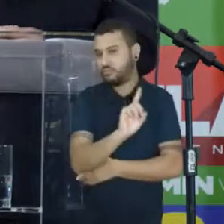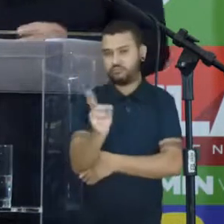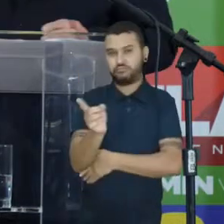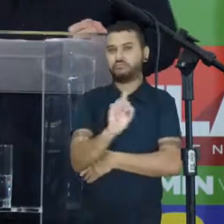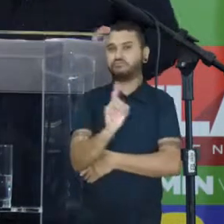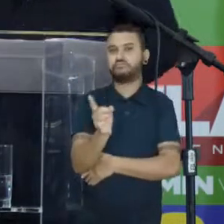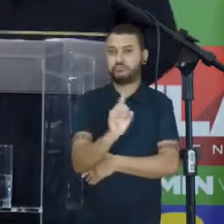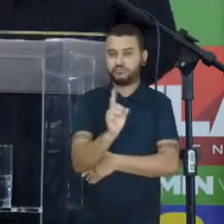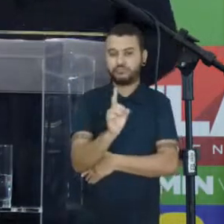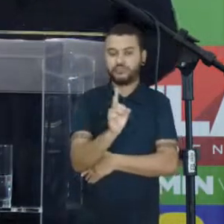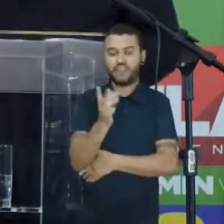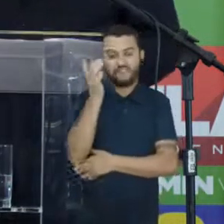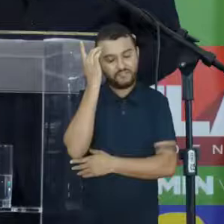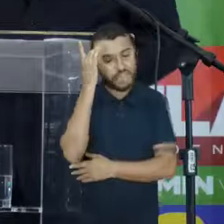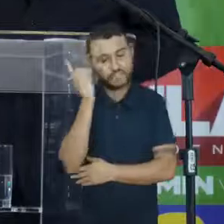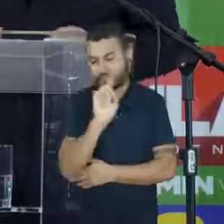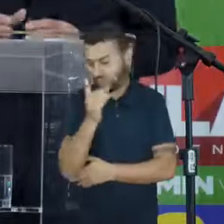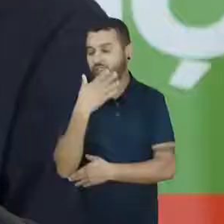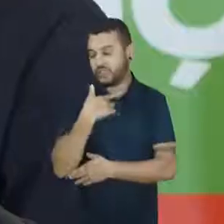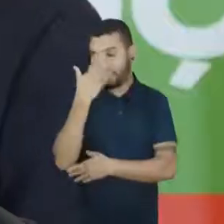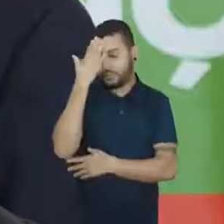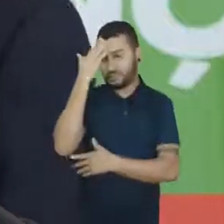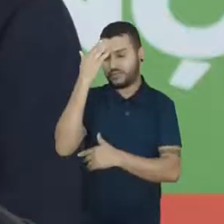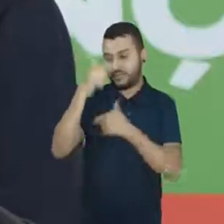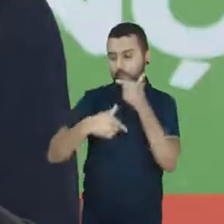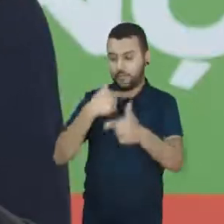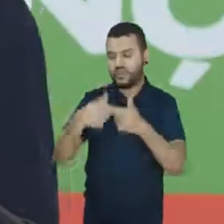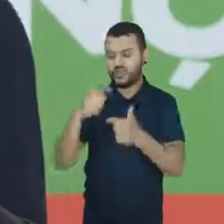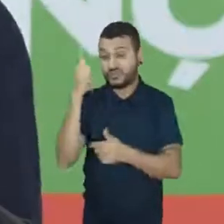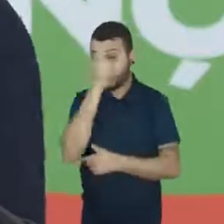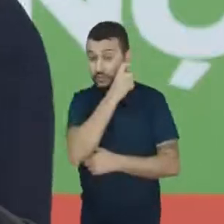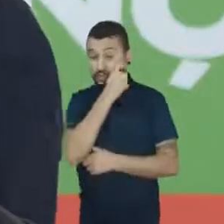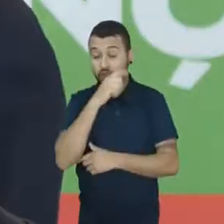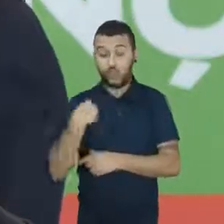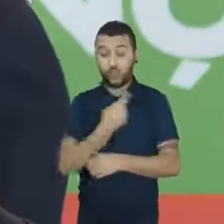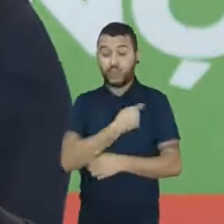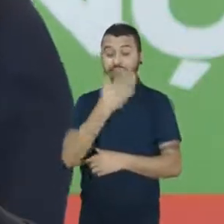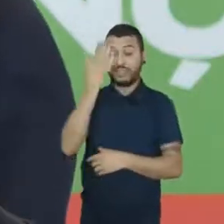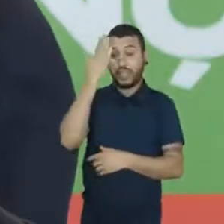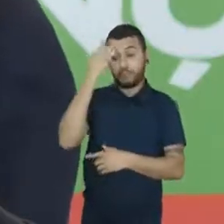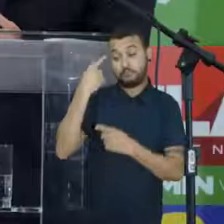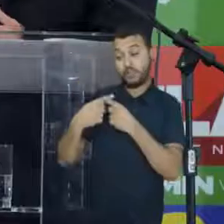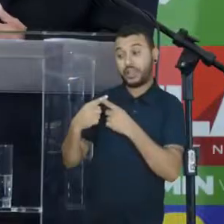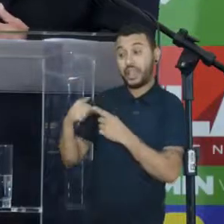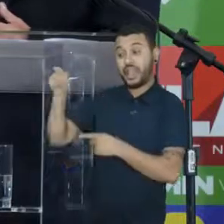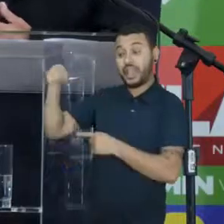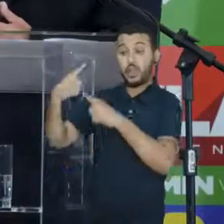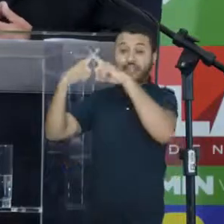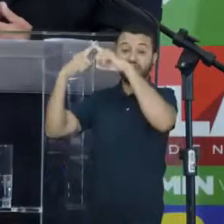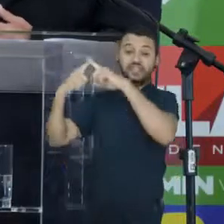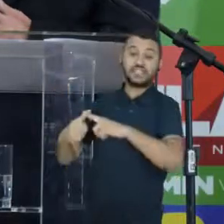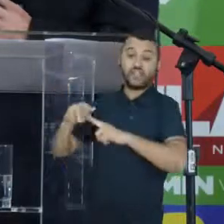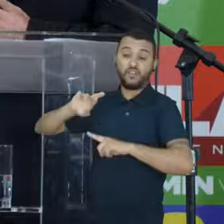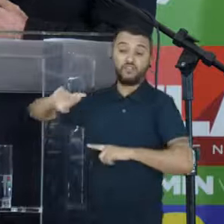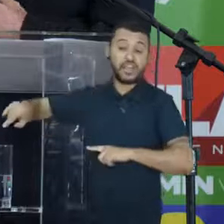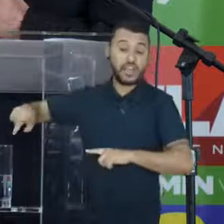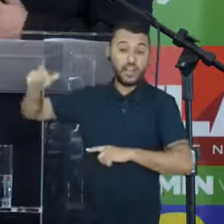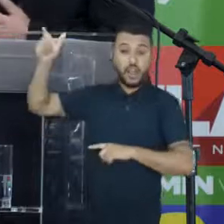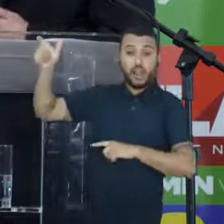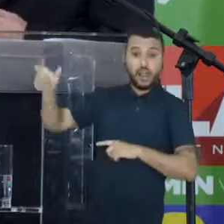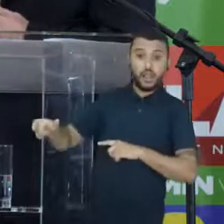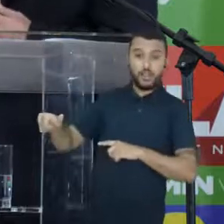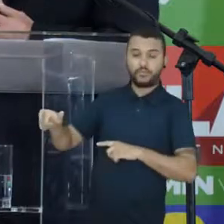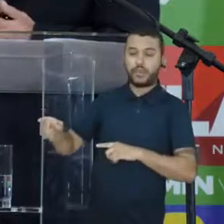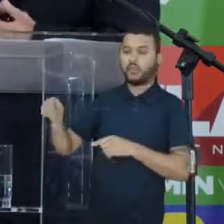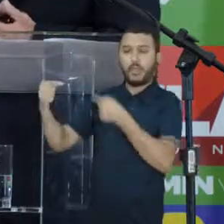será uma tarefa fácil. Nós não estamos diante de um adversário qualquer. Nós não estamos lutando contra um político